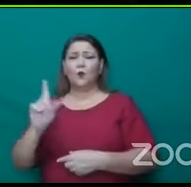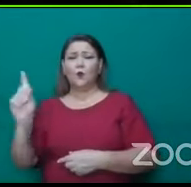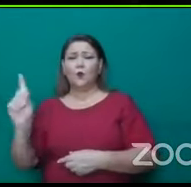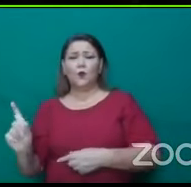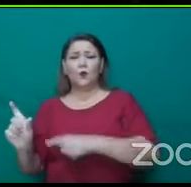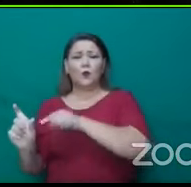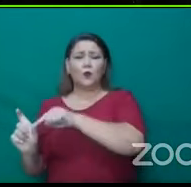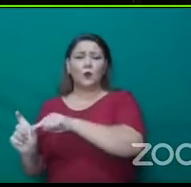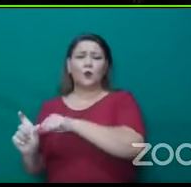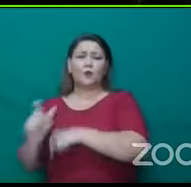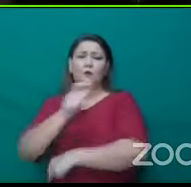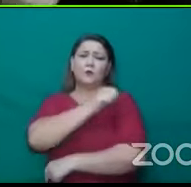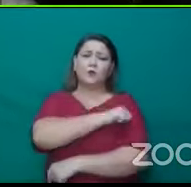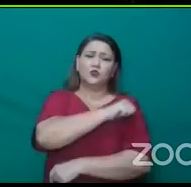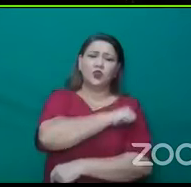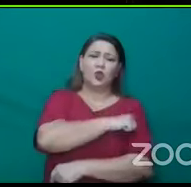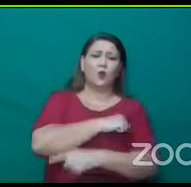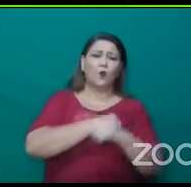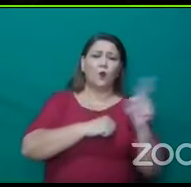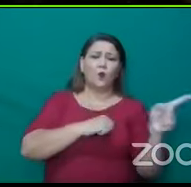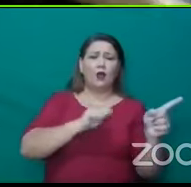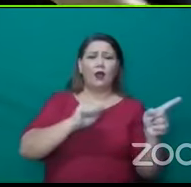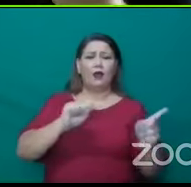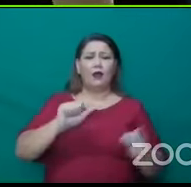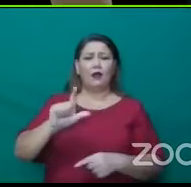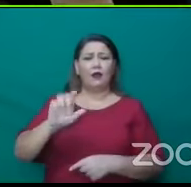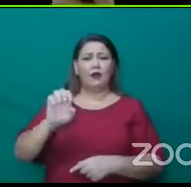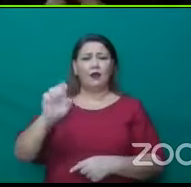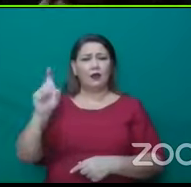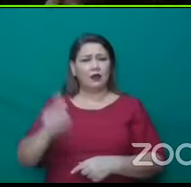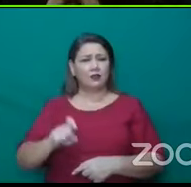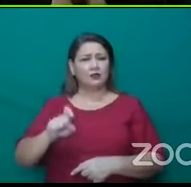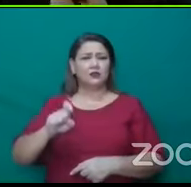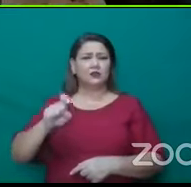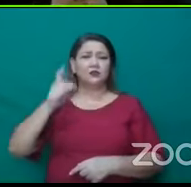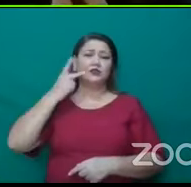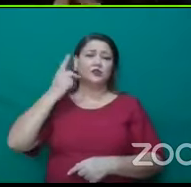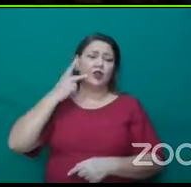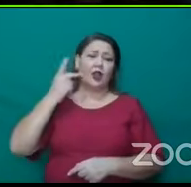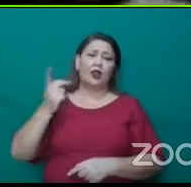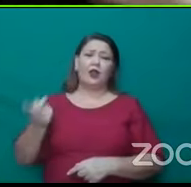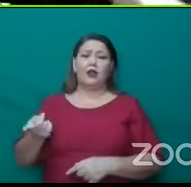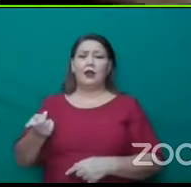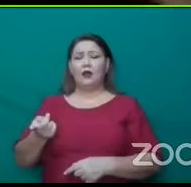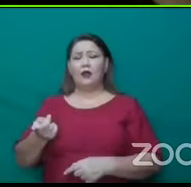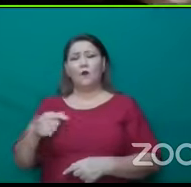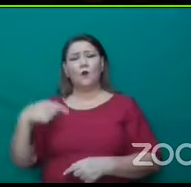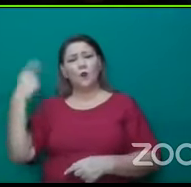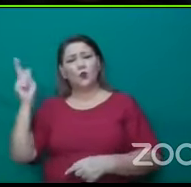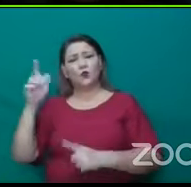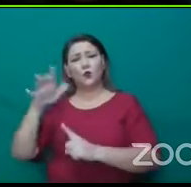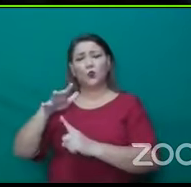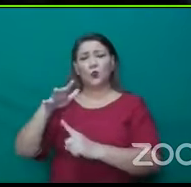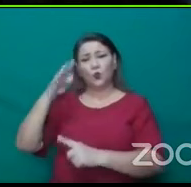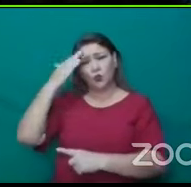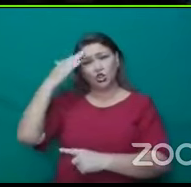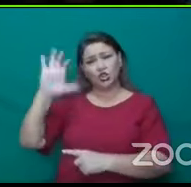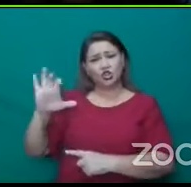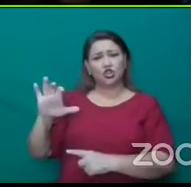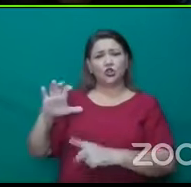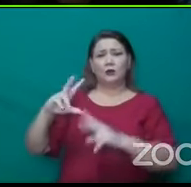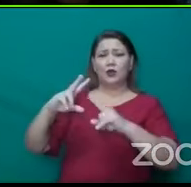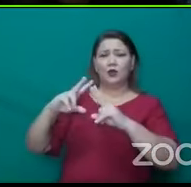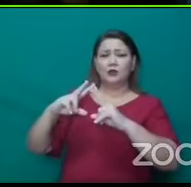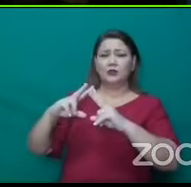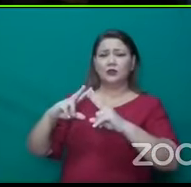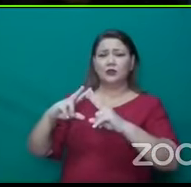Alex do Ceará, a Alice é de Curitiba, o Ronildo de Santa Catarina, eu do Rio Grande do Sul, como cada um é de um canto, é muito difícil